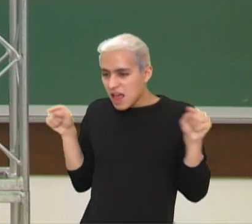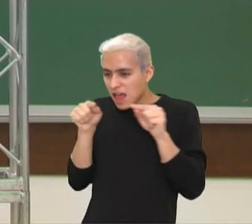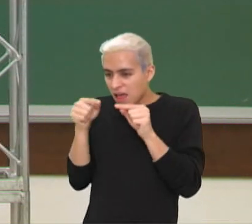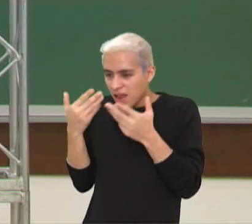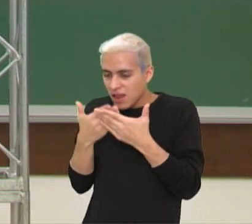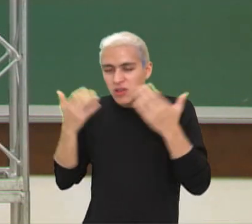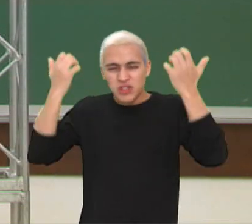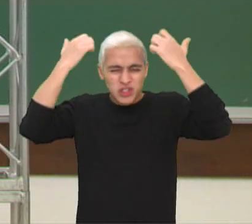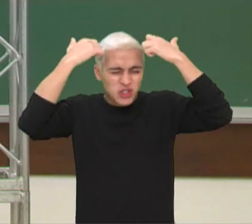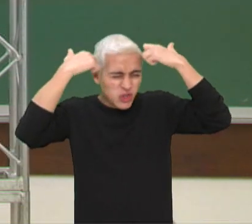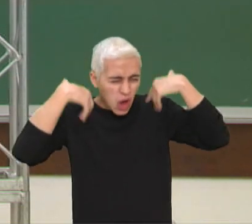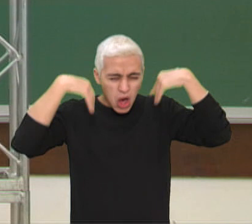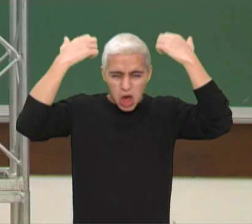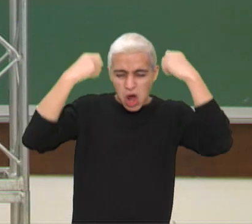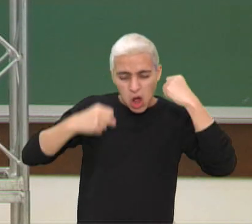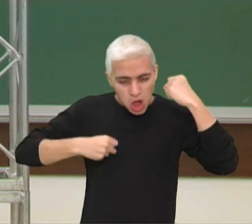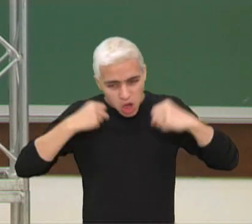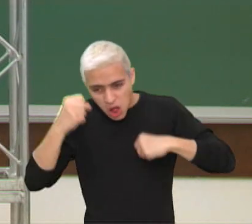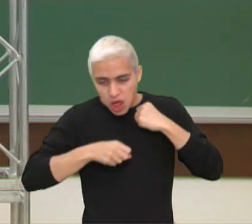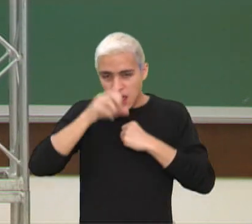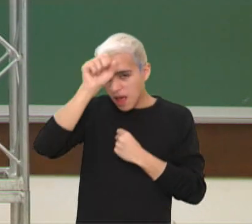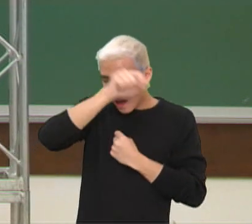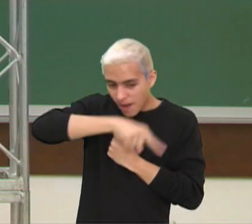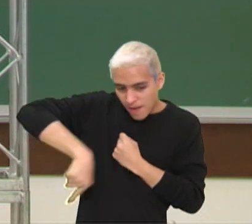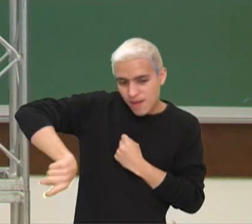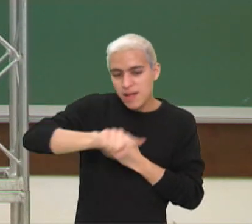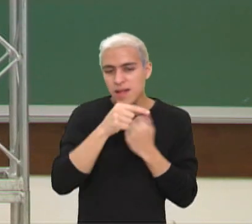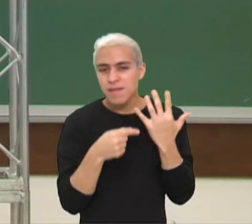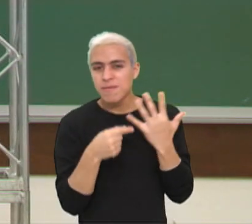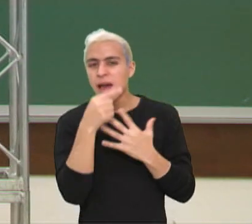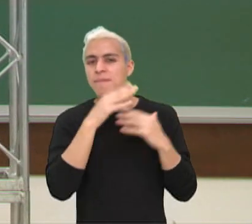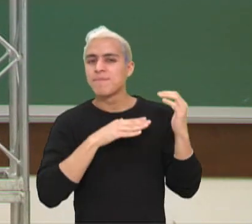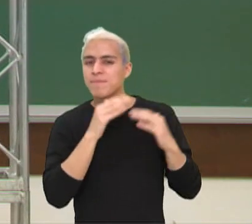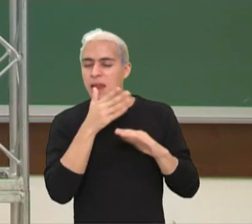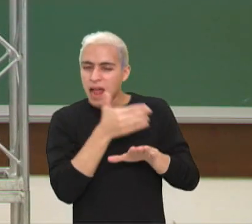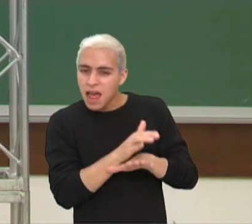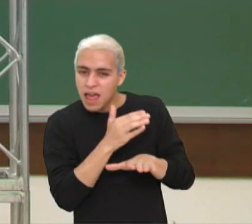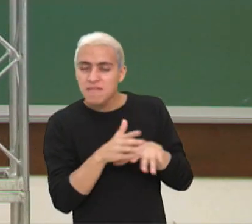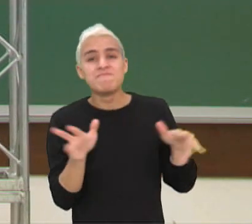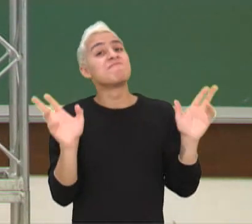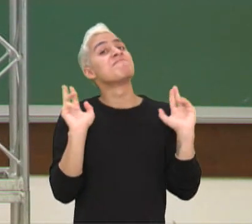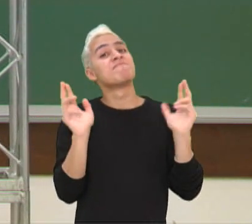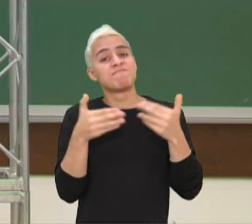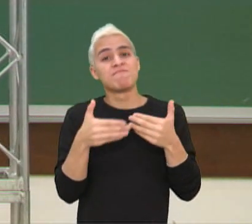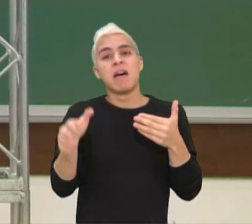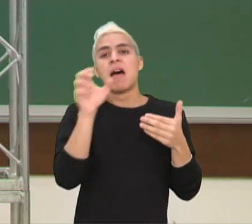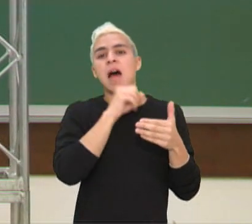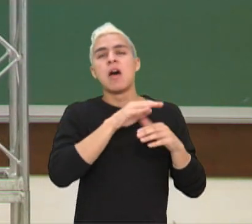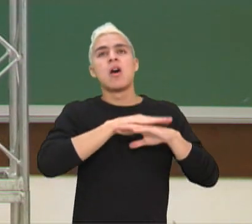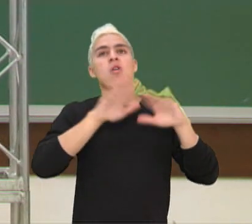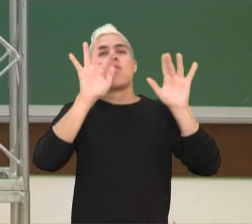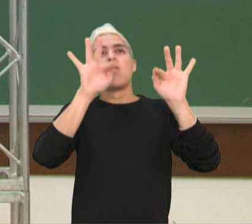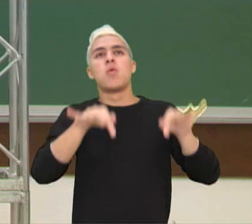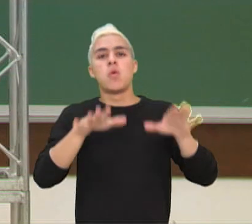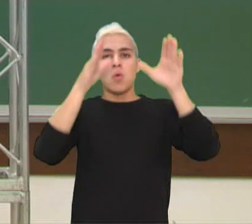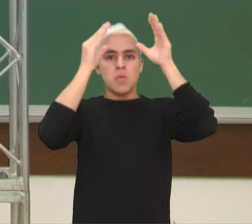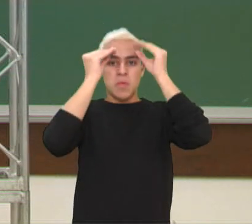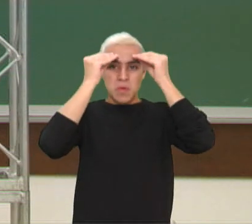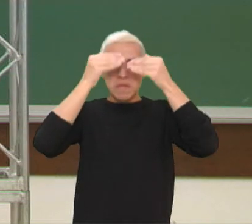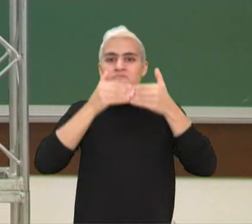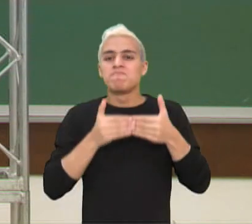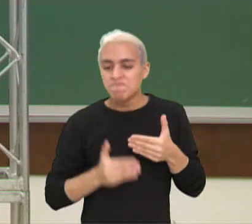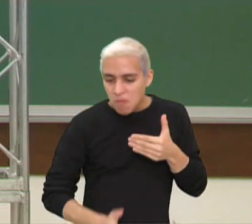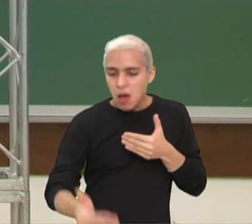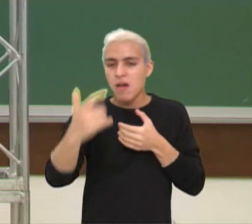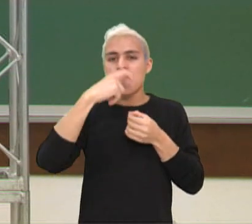um pouquinho nas nossas aulas, aprendendo com as práticas. Então, vamos torcer para que tudo acabe rápido, passe rápido aí